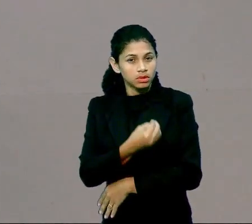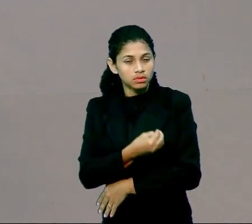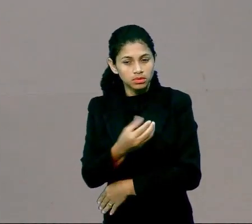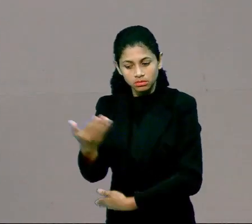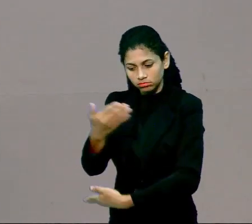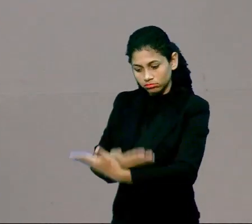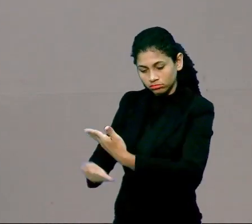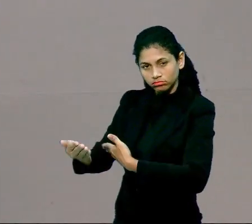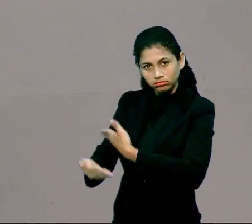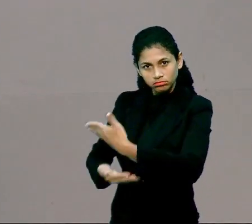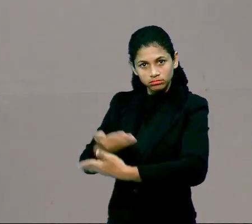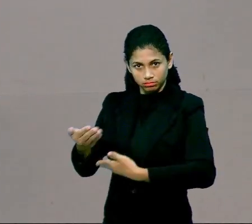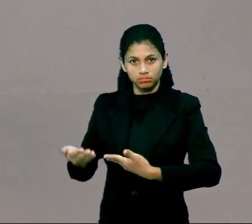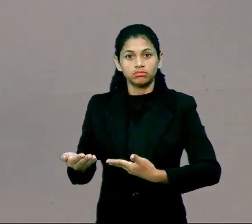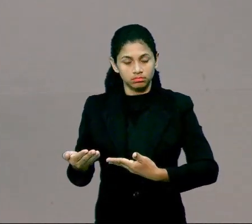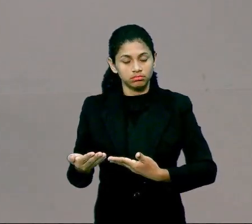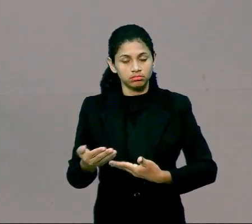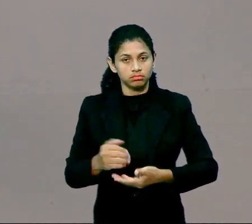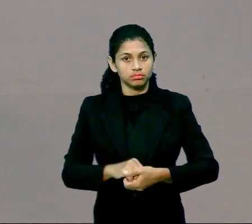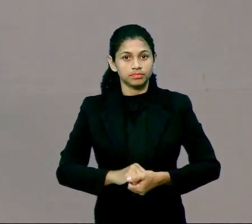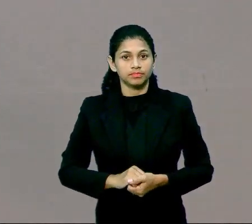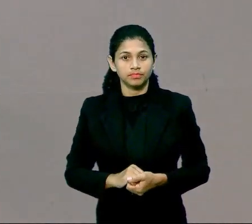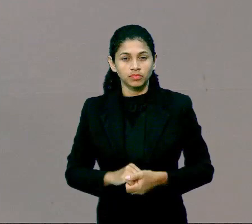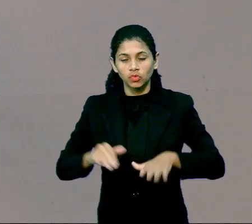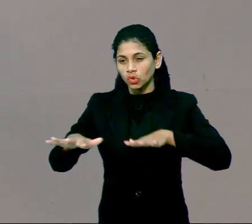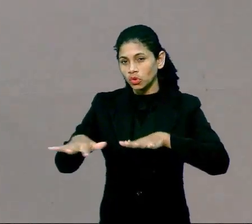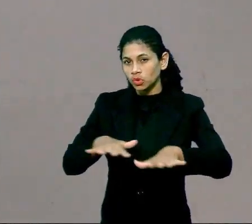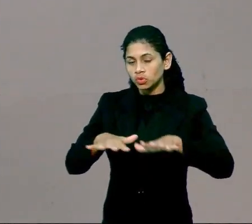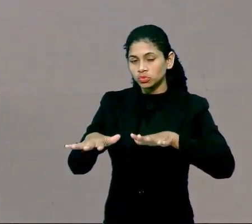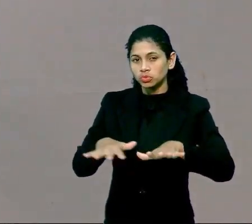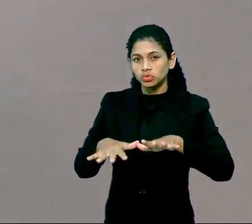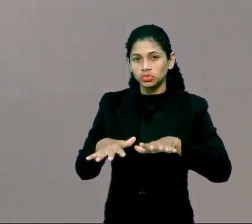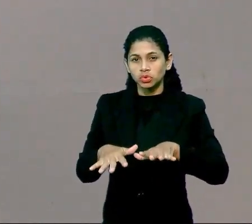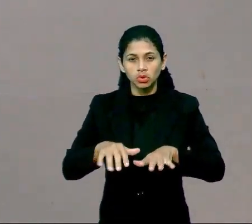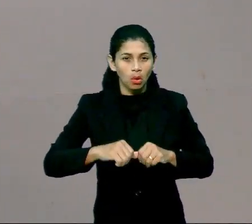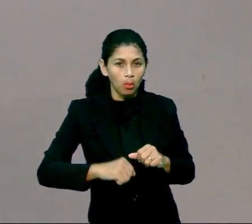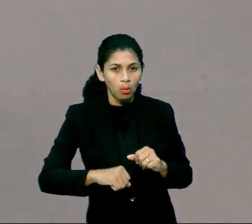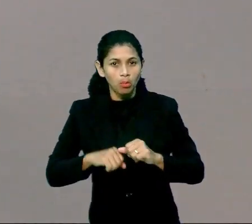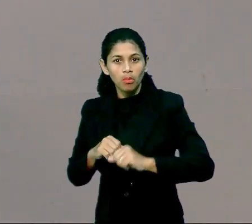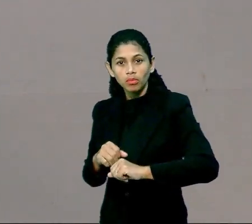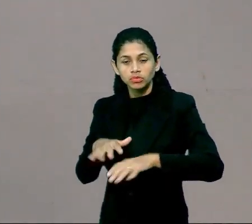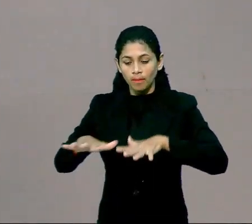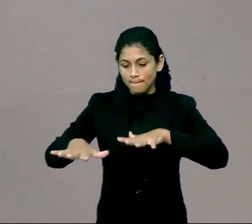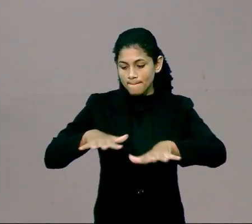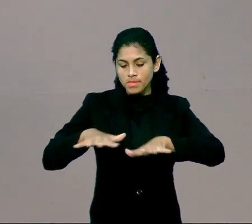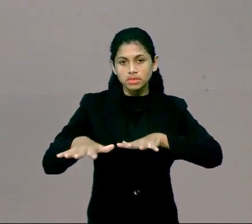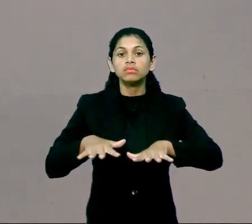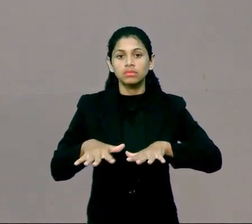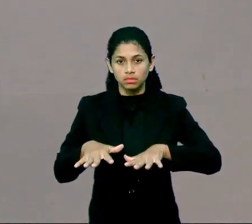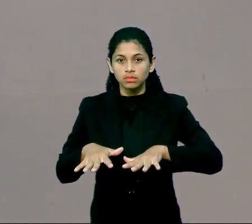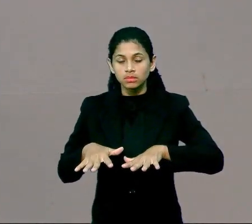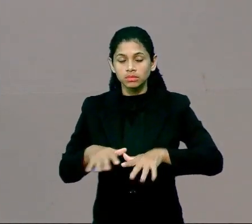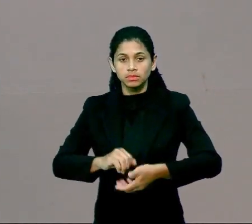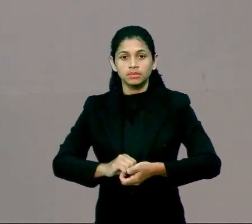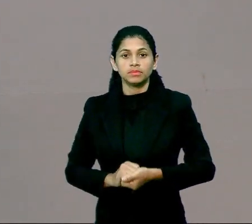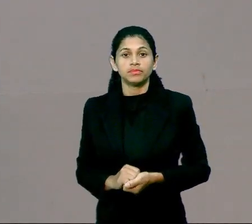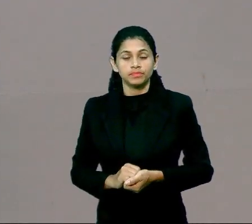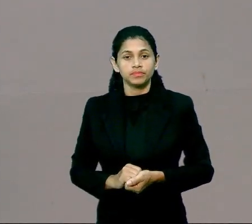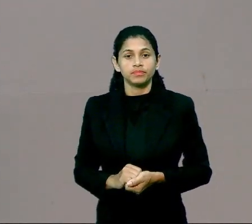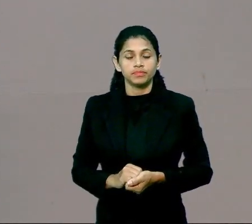interação, dinâmica do sumô, dinâmica de deslocamento, então a gente vai ter um trabalho de esquiva. Então todo